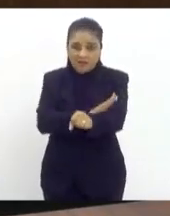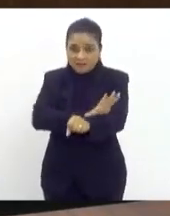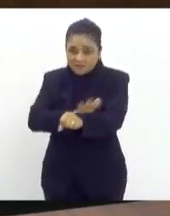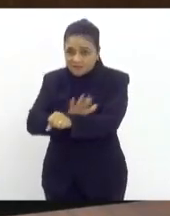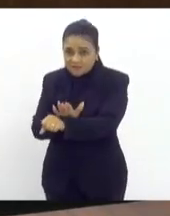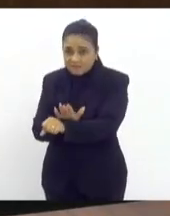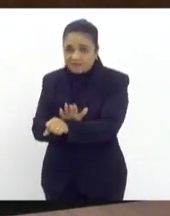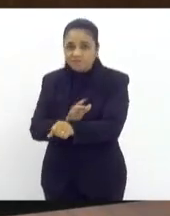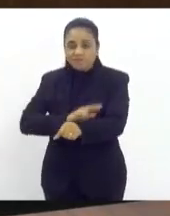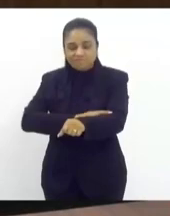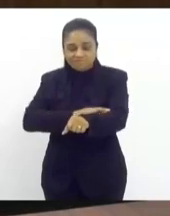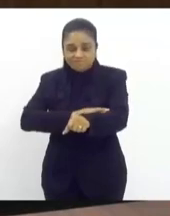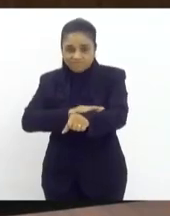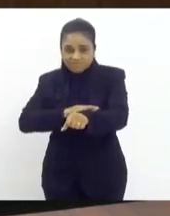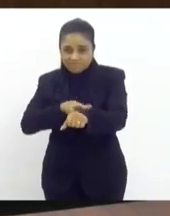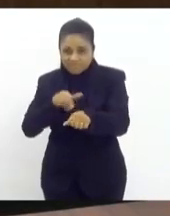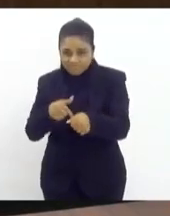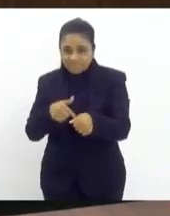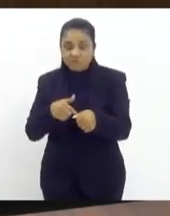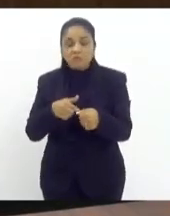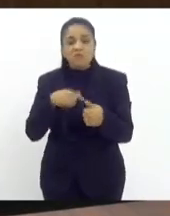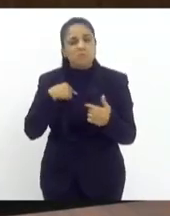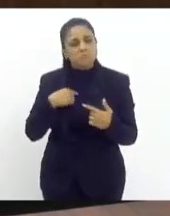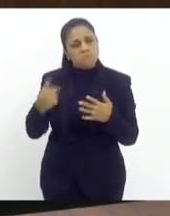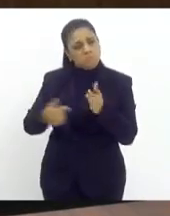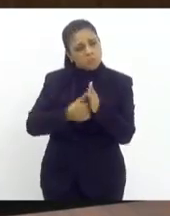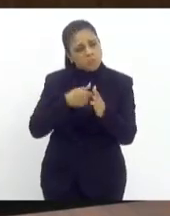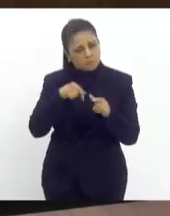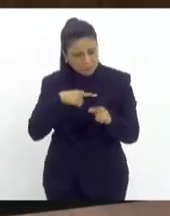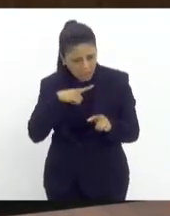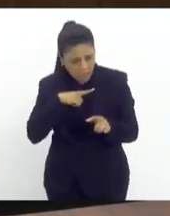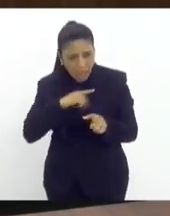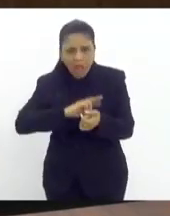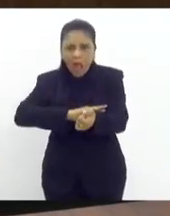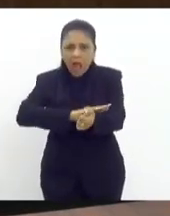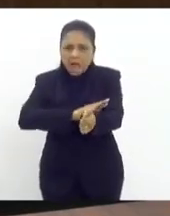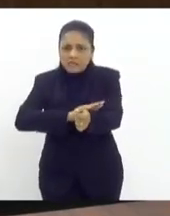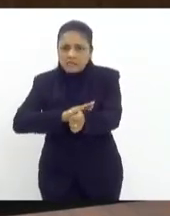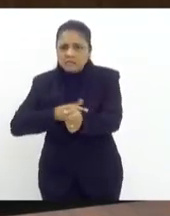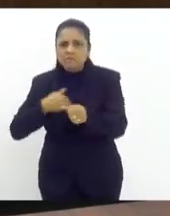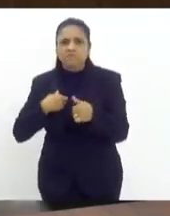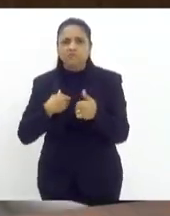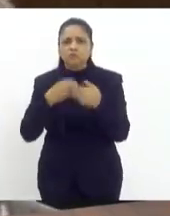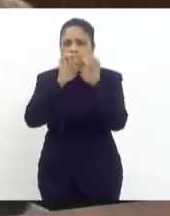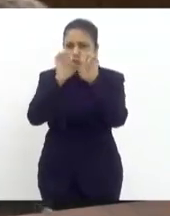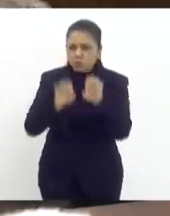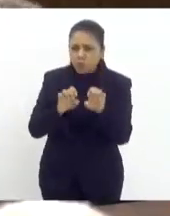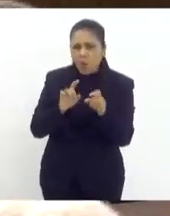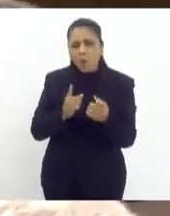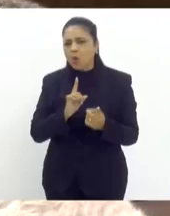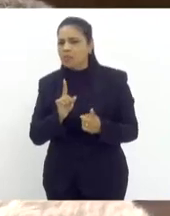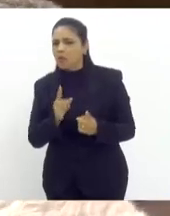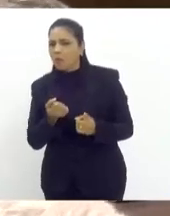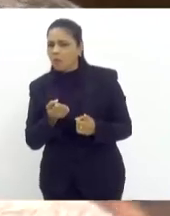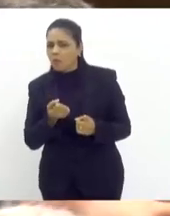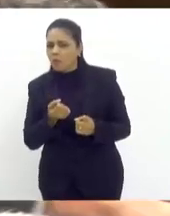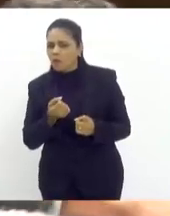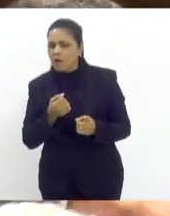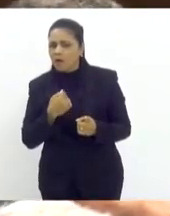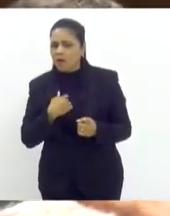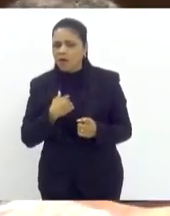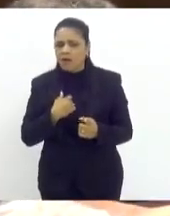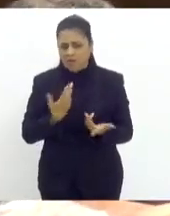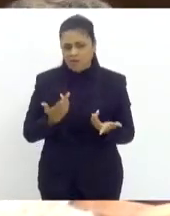fomos questionadas se de fato o racismo estrutural existe ou se estávamos indo atrás de pelo na cabeça do ovo